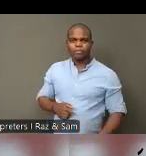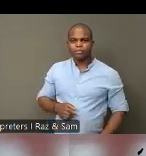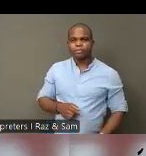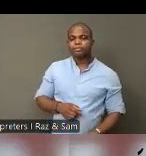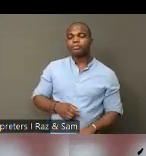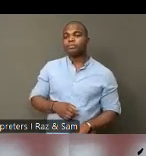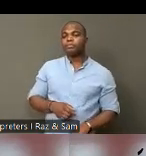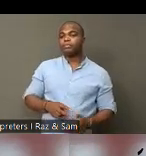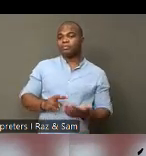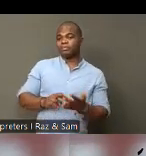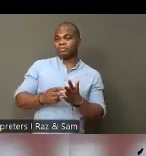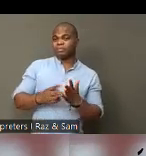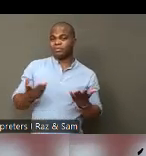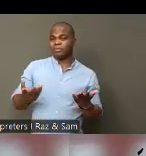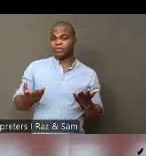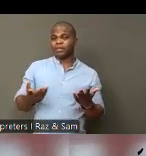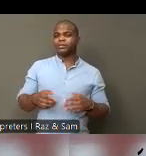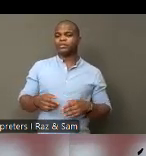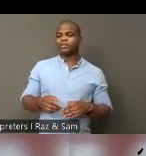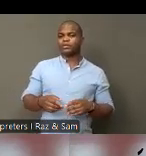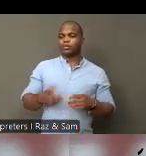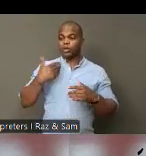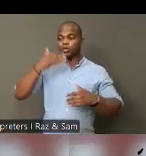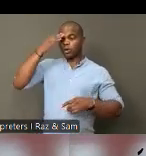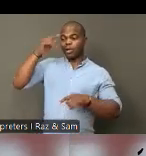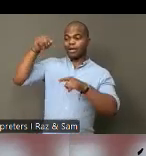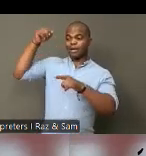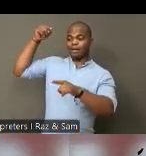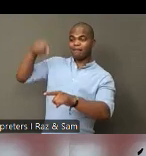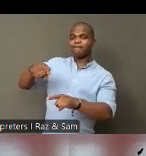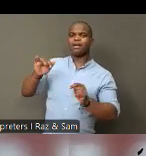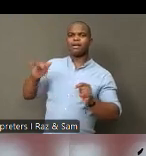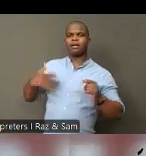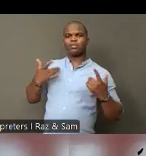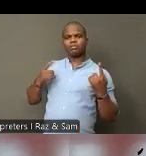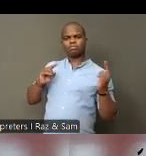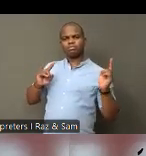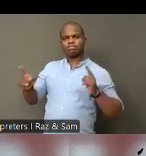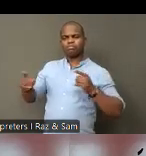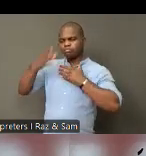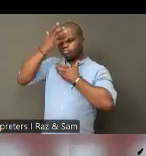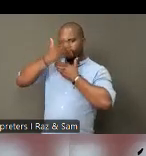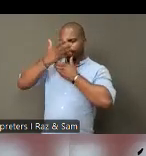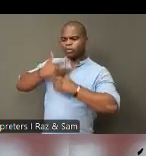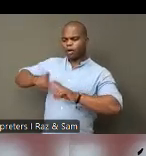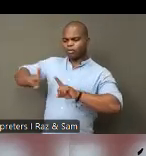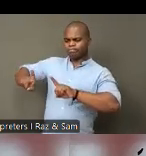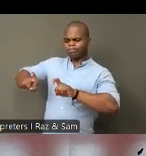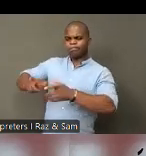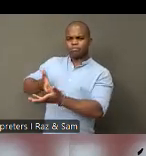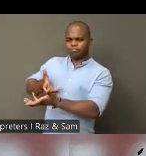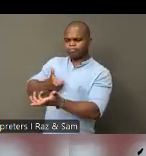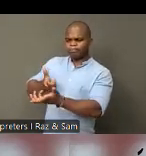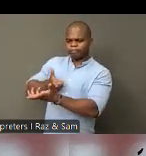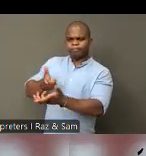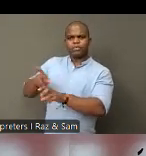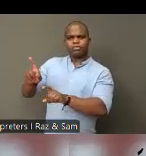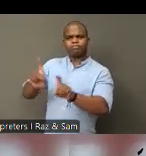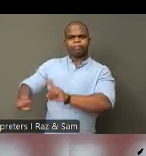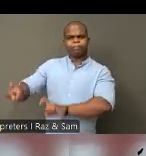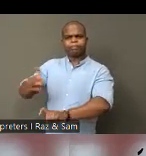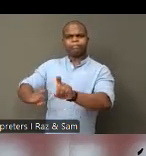na comunidade e onde ir, ao passo que nós temos estes métodos de intervenção. Também estamos analisando a possibilidade de